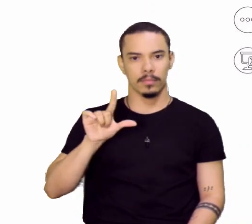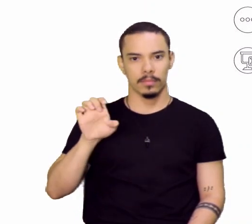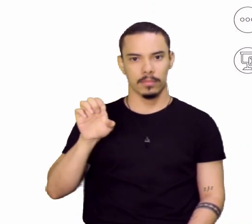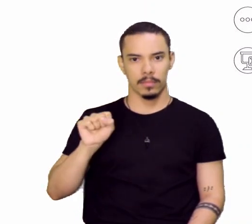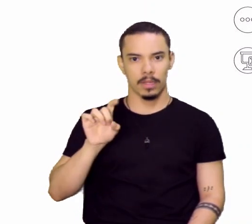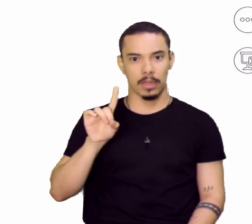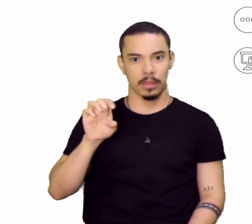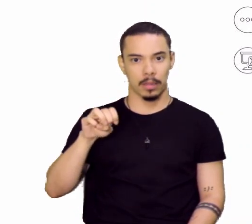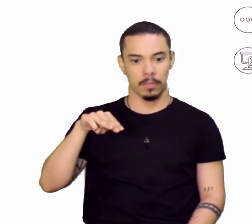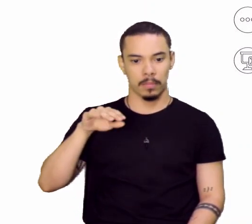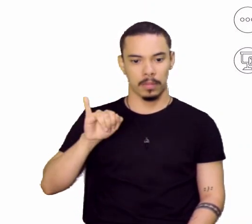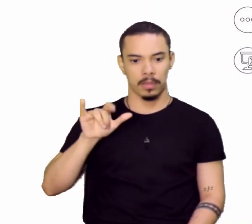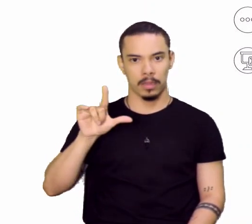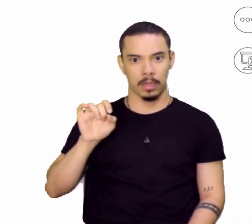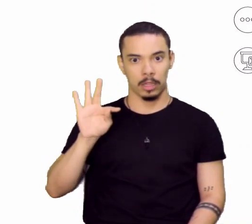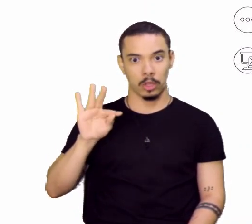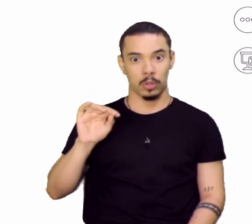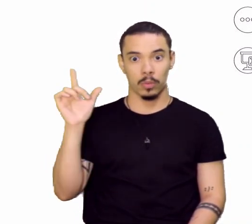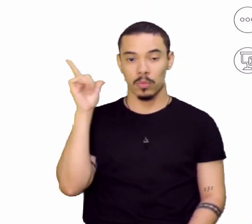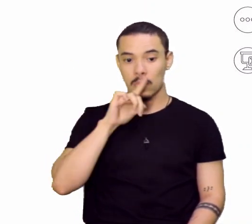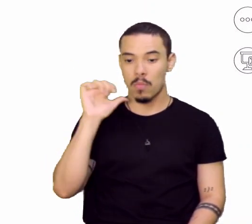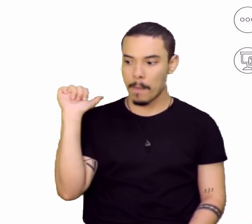também é considerado o primeiro